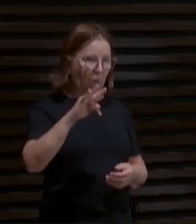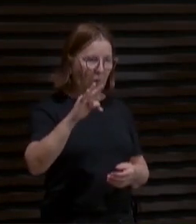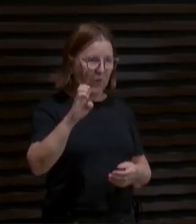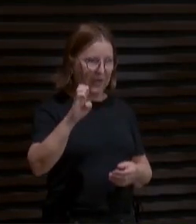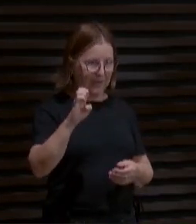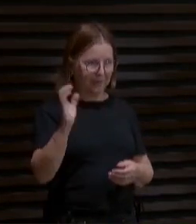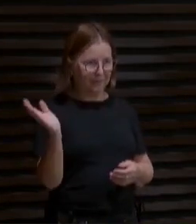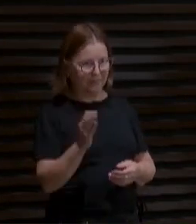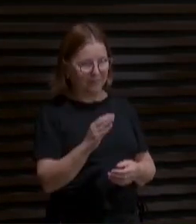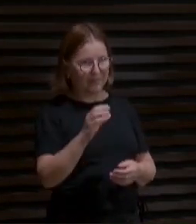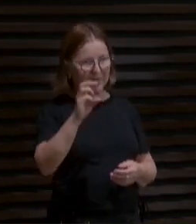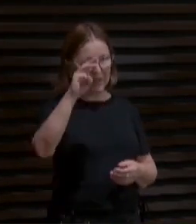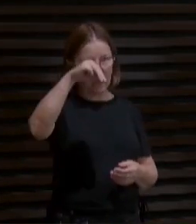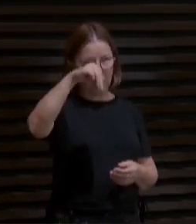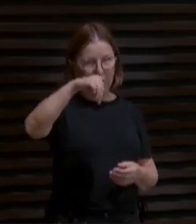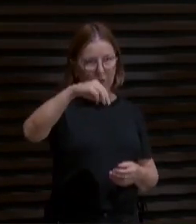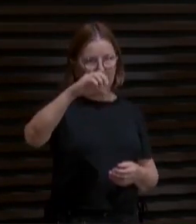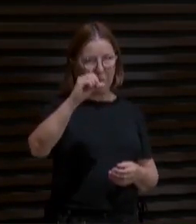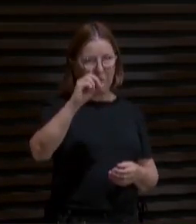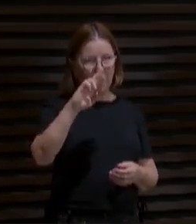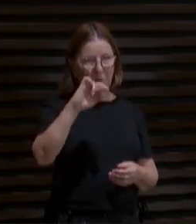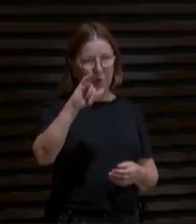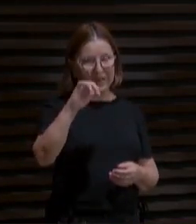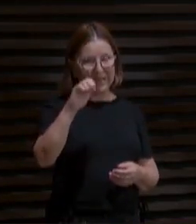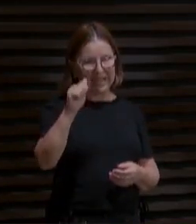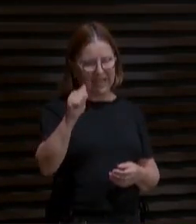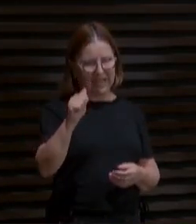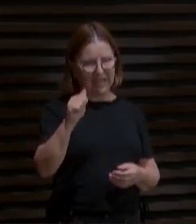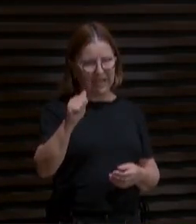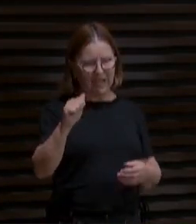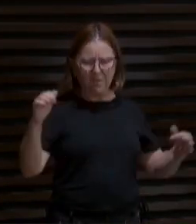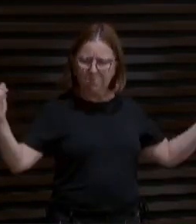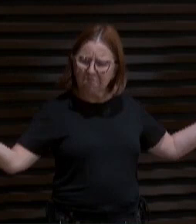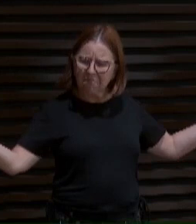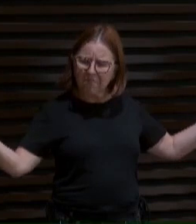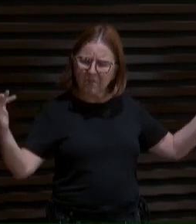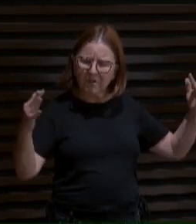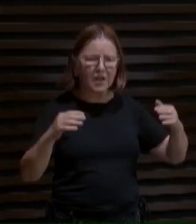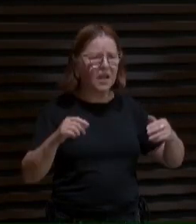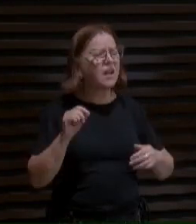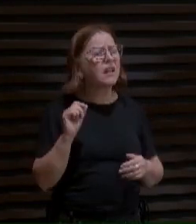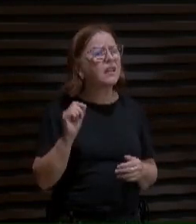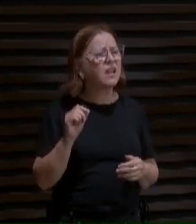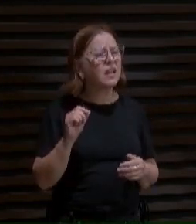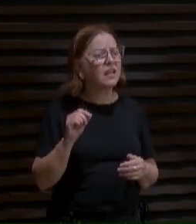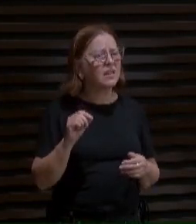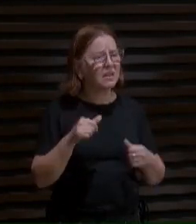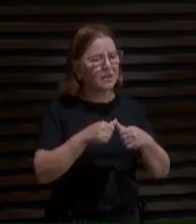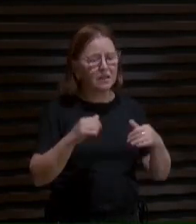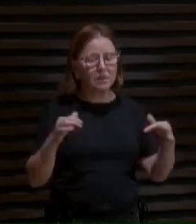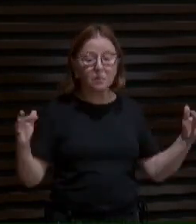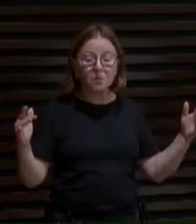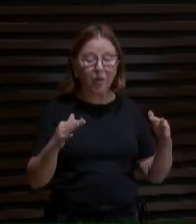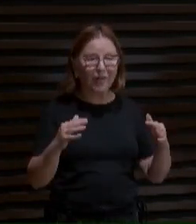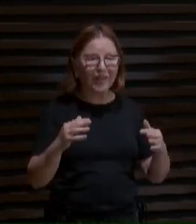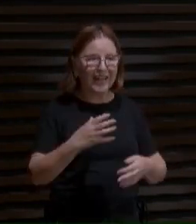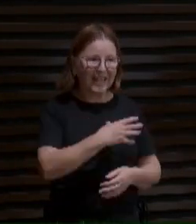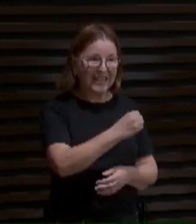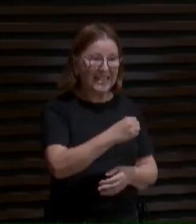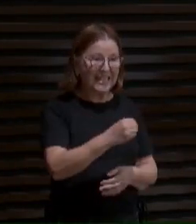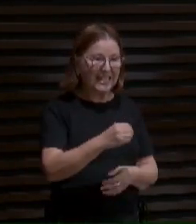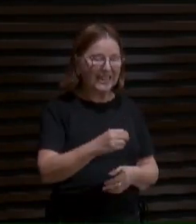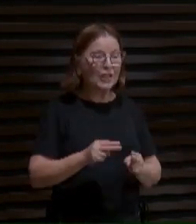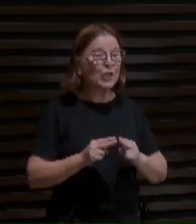e afluirão todos os povos. Que povos são estes? São os descendentes de